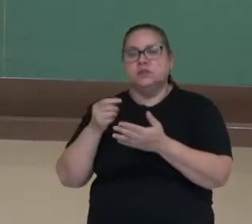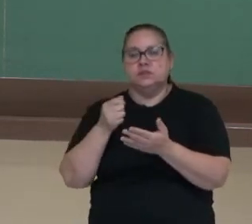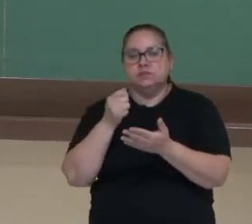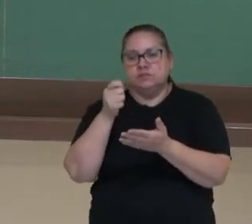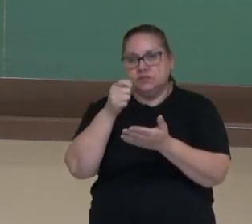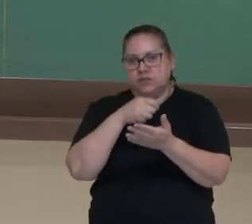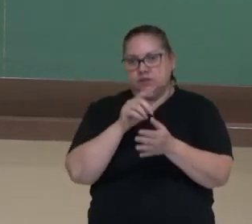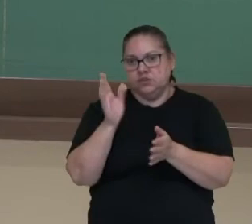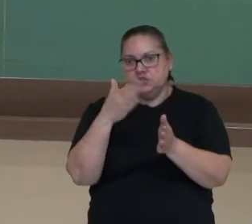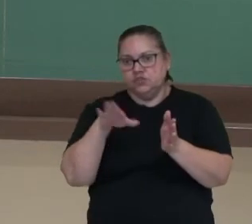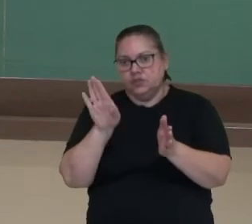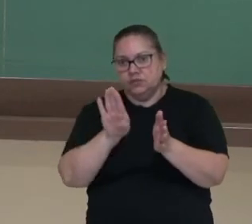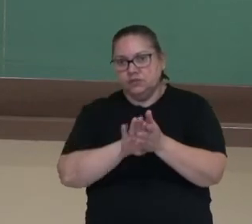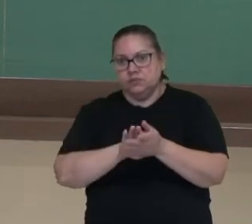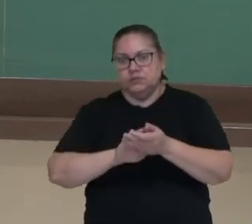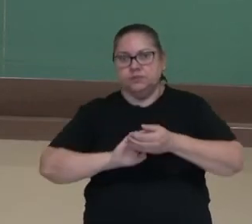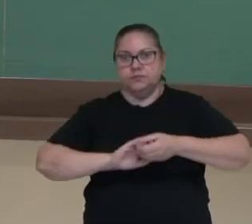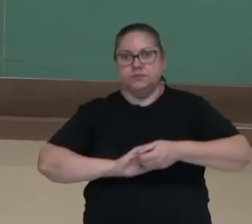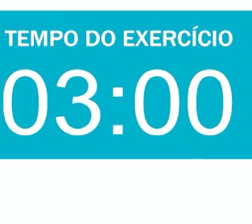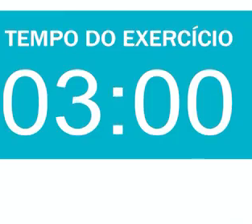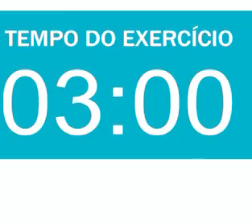aí. E por que nós voltamos?